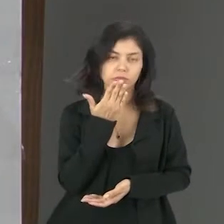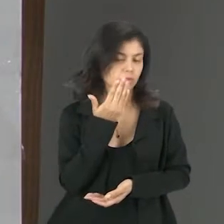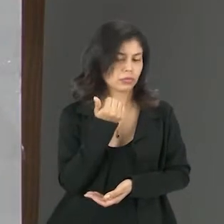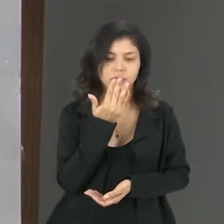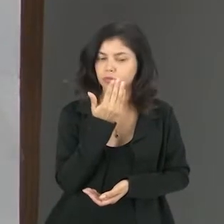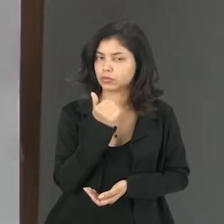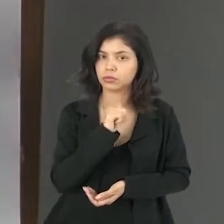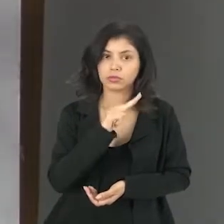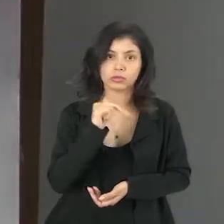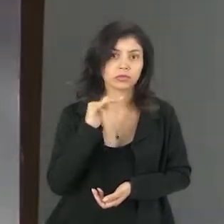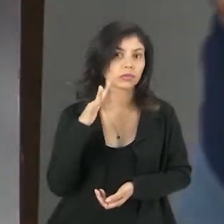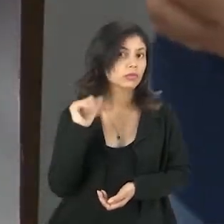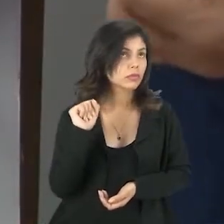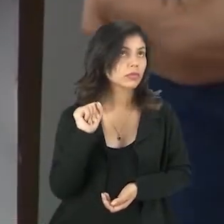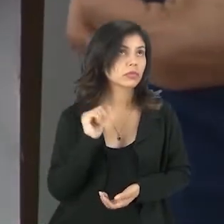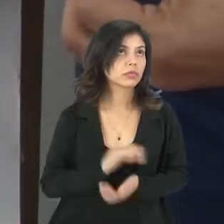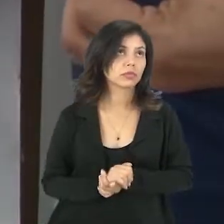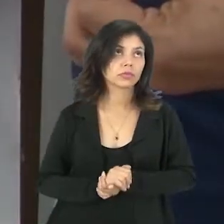nunca